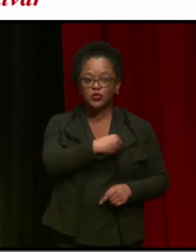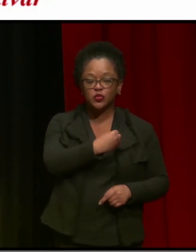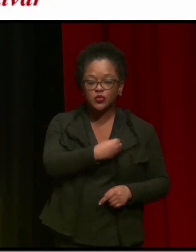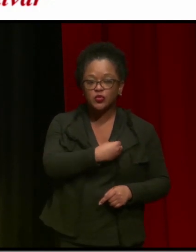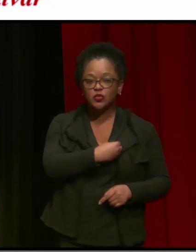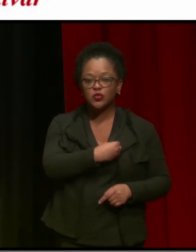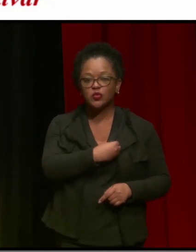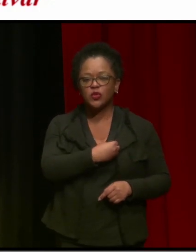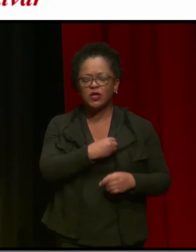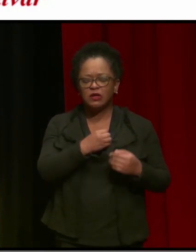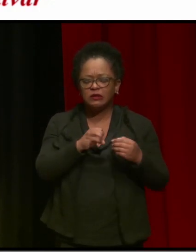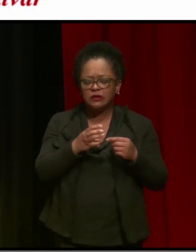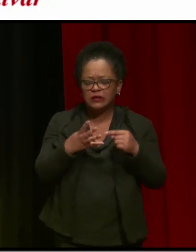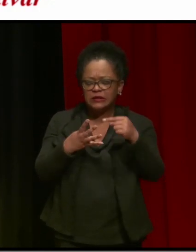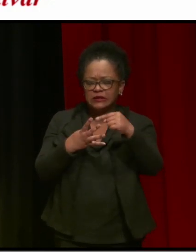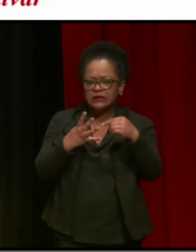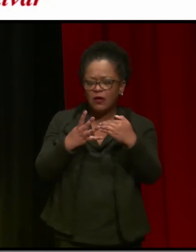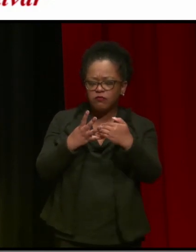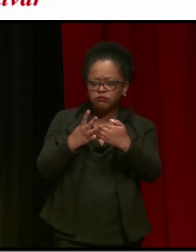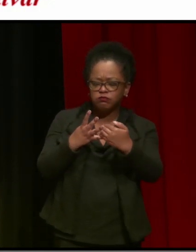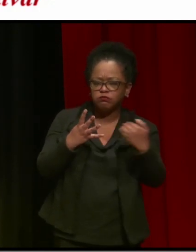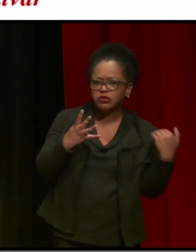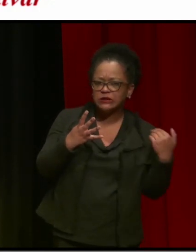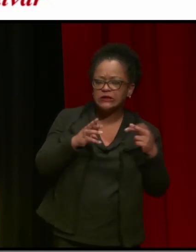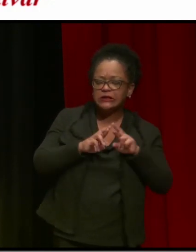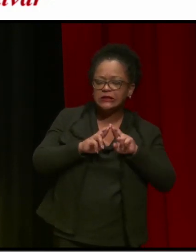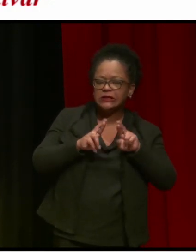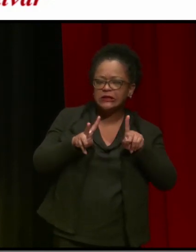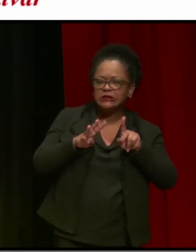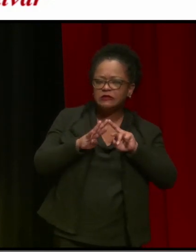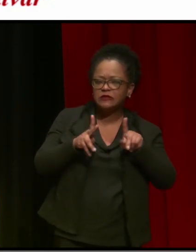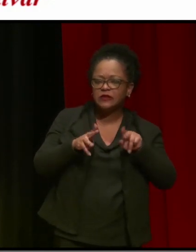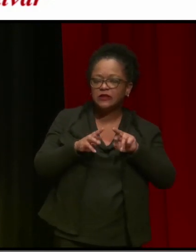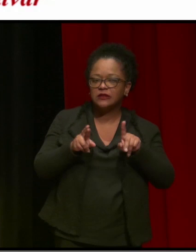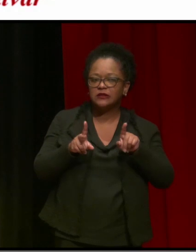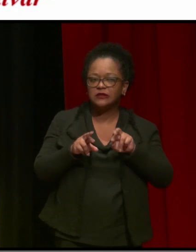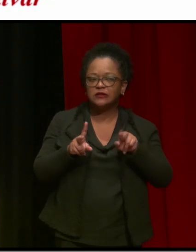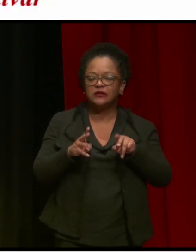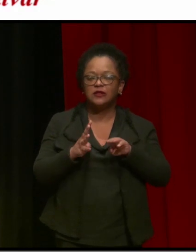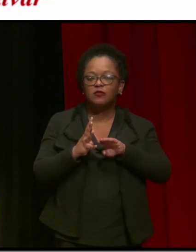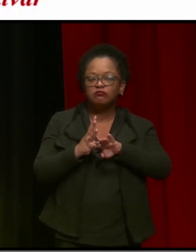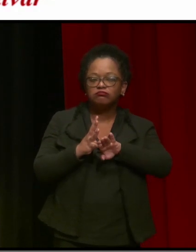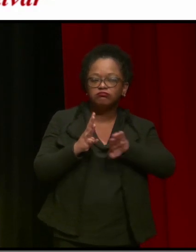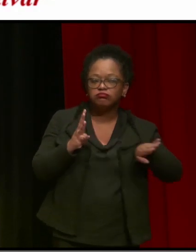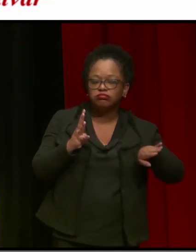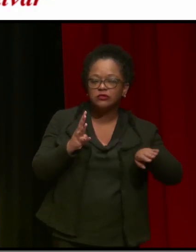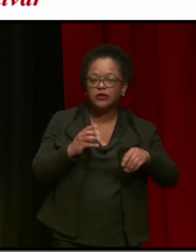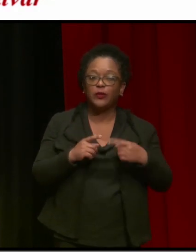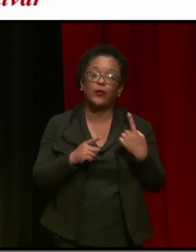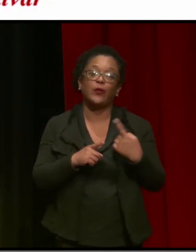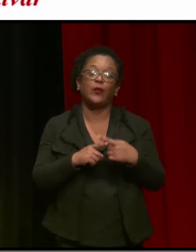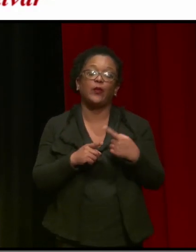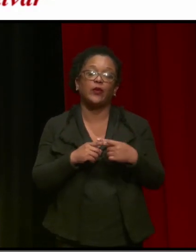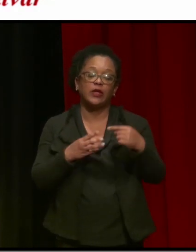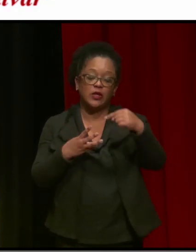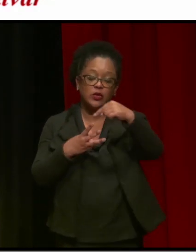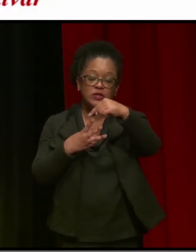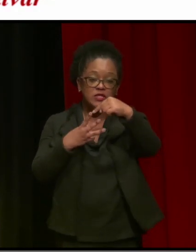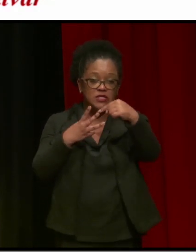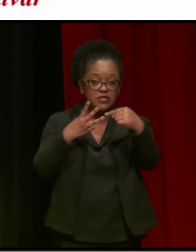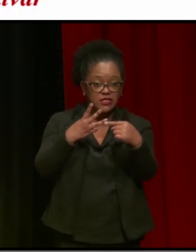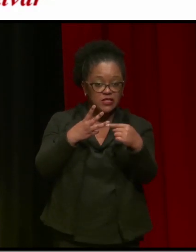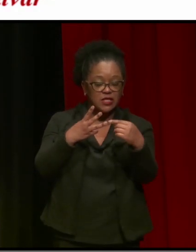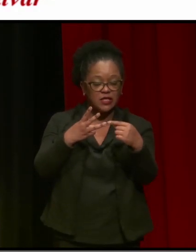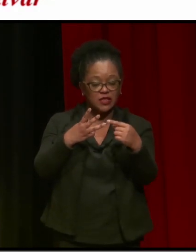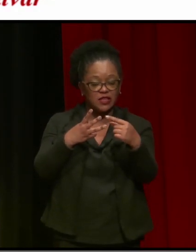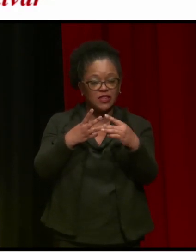totalmente desconectado dos outros 3. Não que ele não é evangelho, não é isso. É que os 3 primeiros evangelhos são chamados de sinóticos.